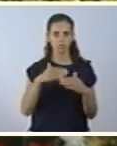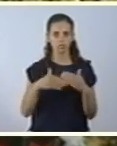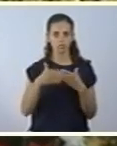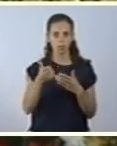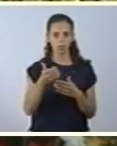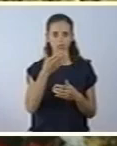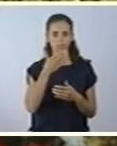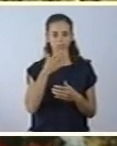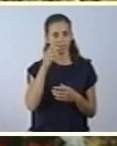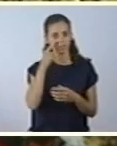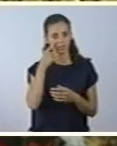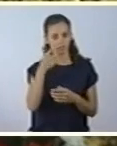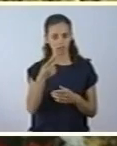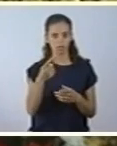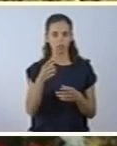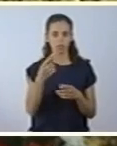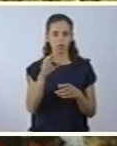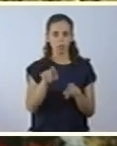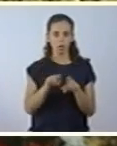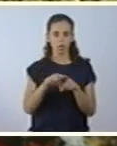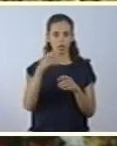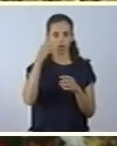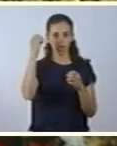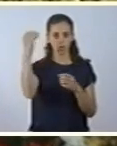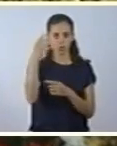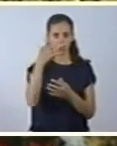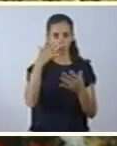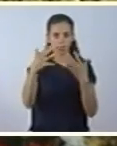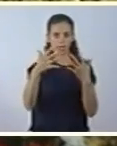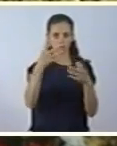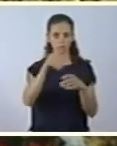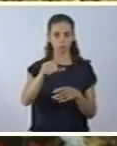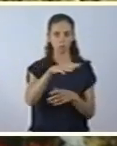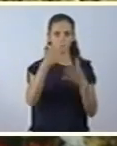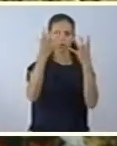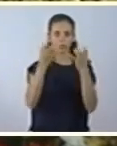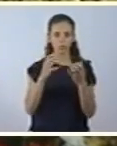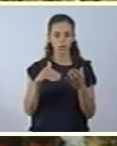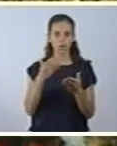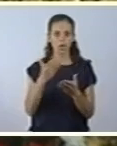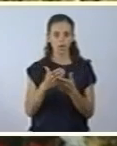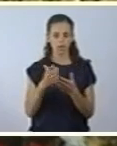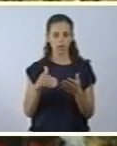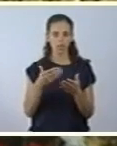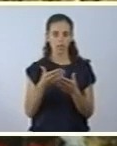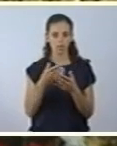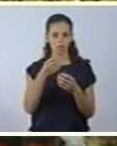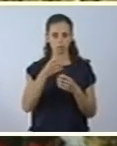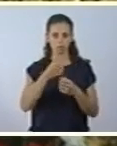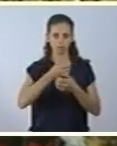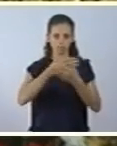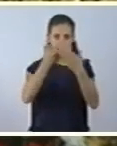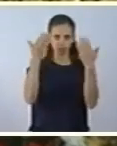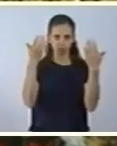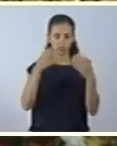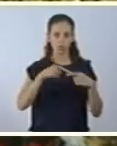em prestar atenção, como a uma lâmpada que brilha em lugar escuro, até que desponte e nasce em